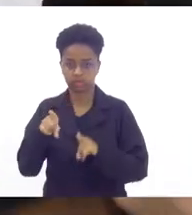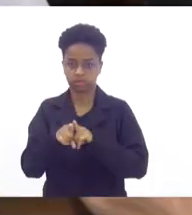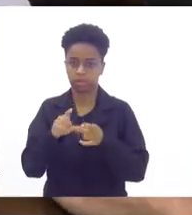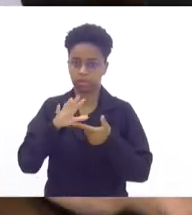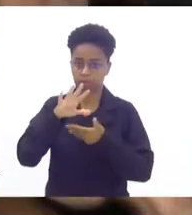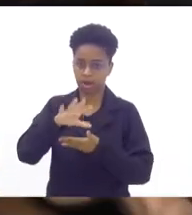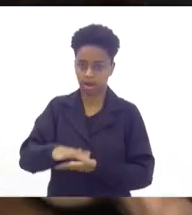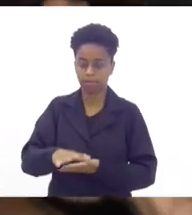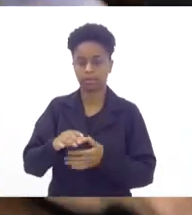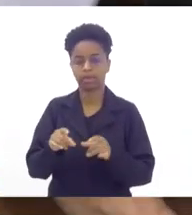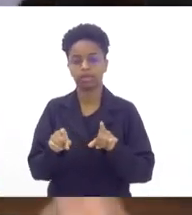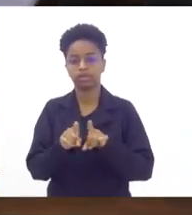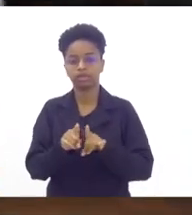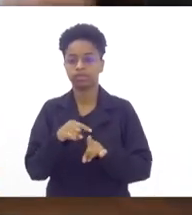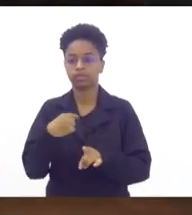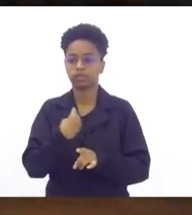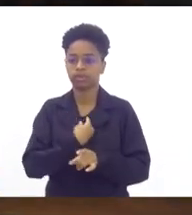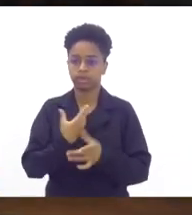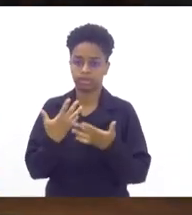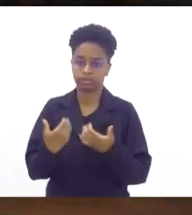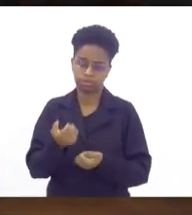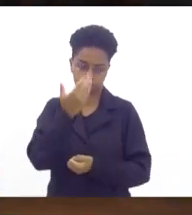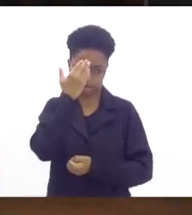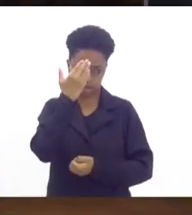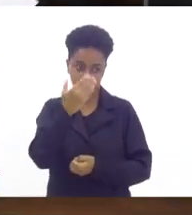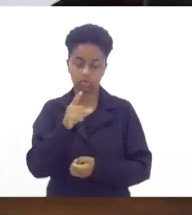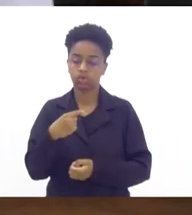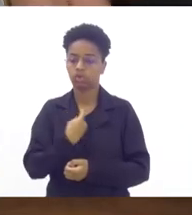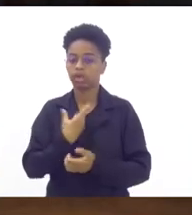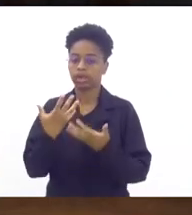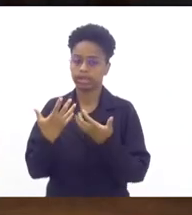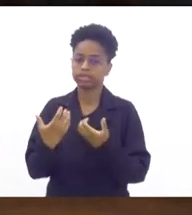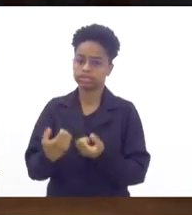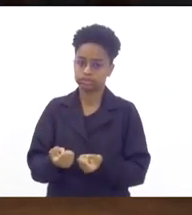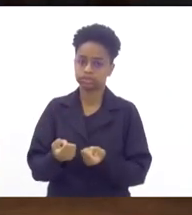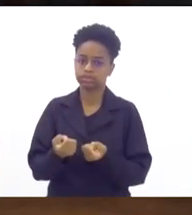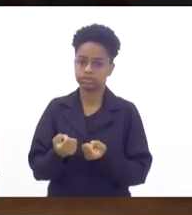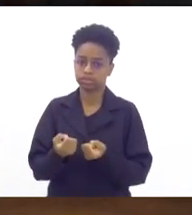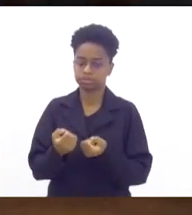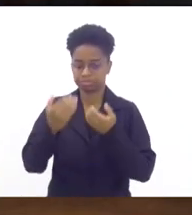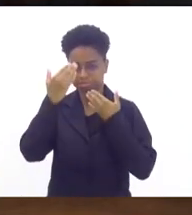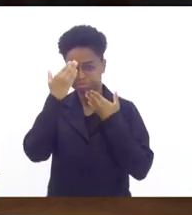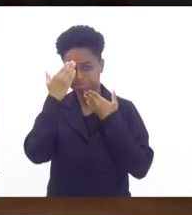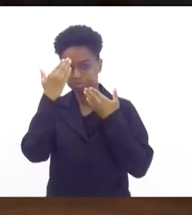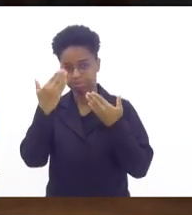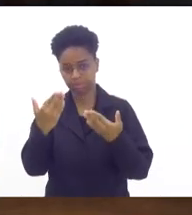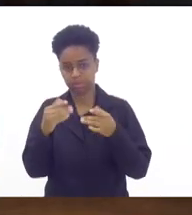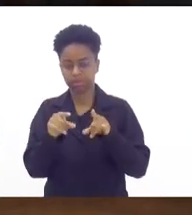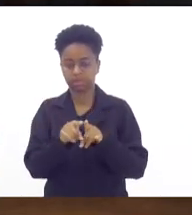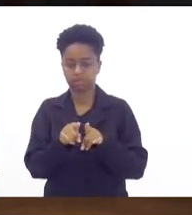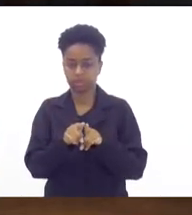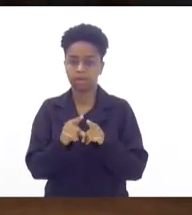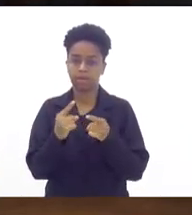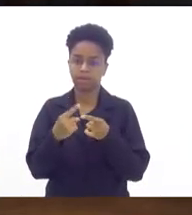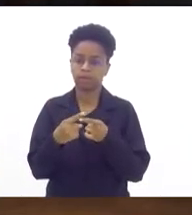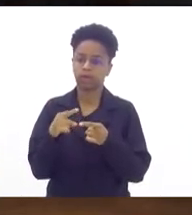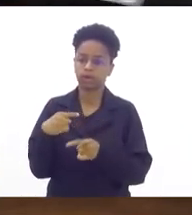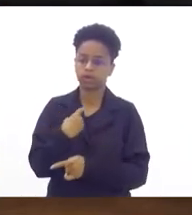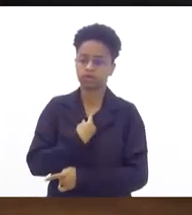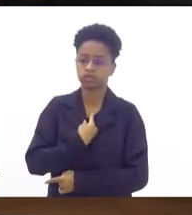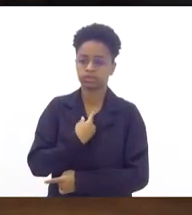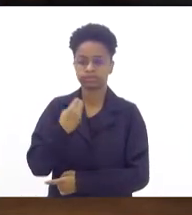e nós recebemos já estamos Obrigado recebemos com muito agrado para que de alguma forma